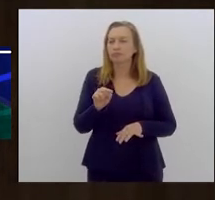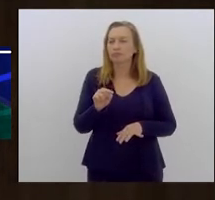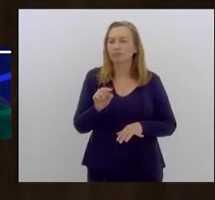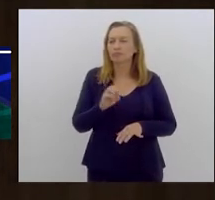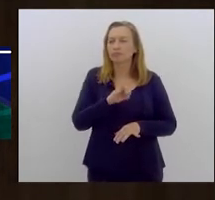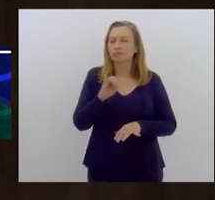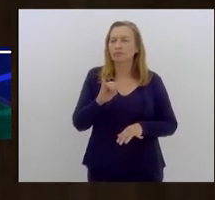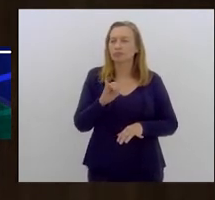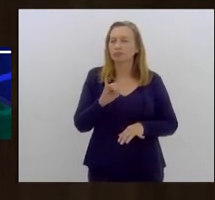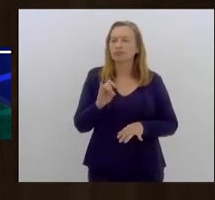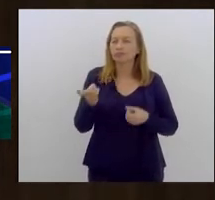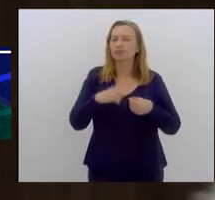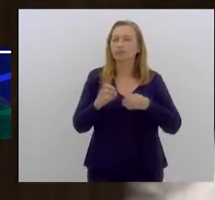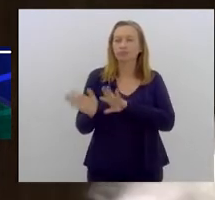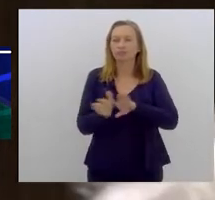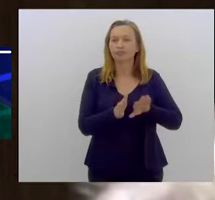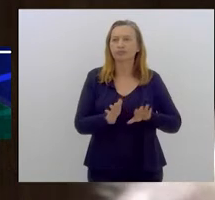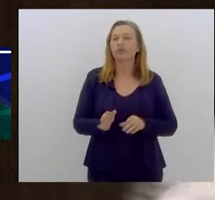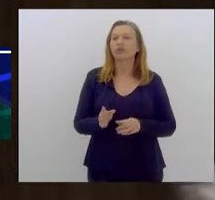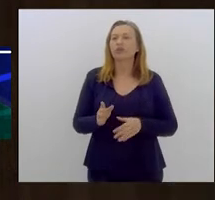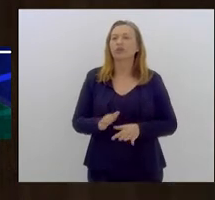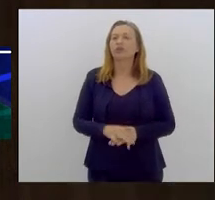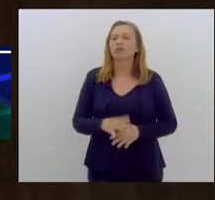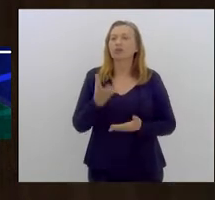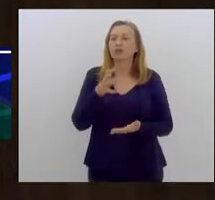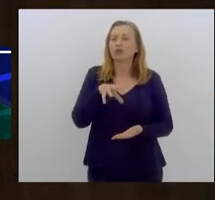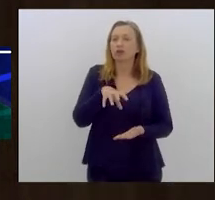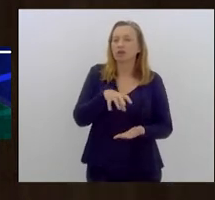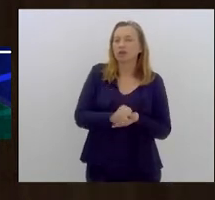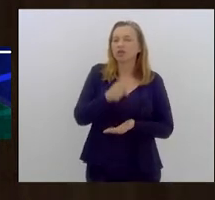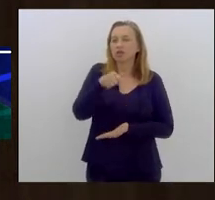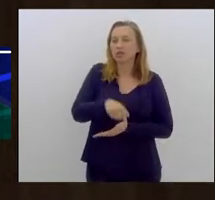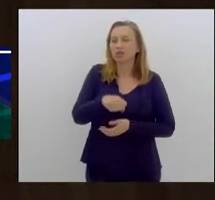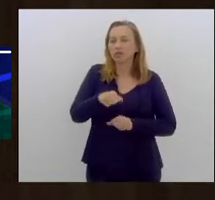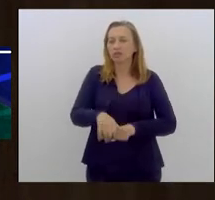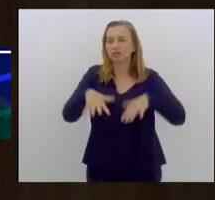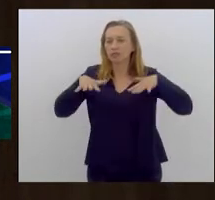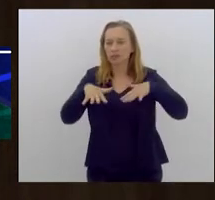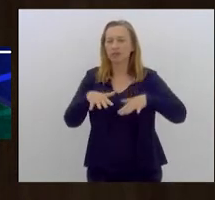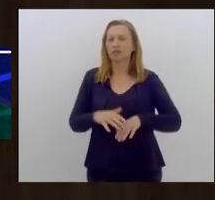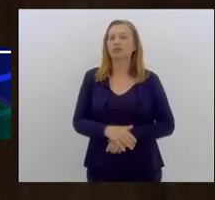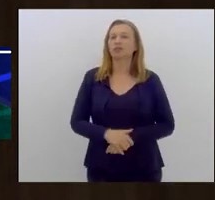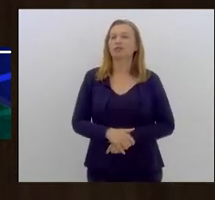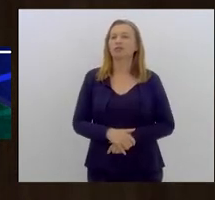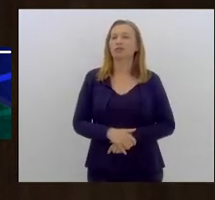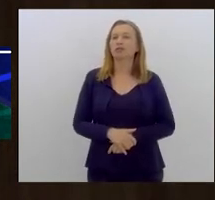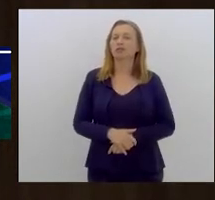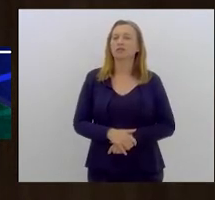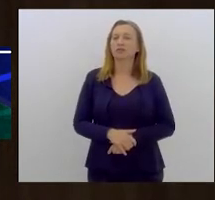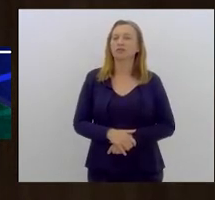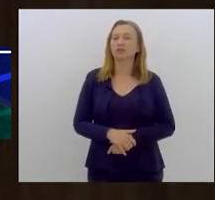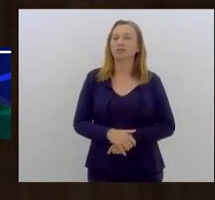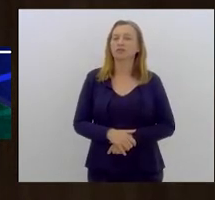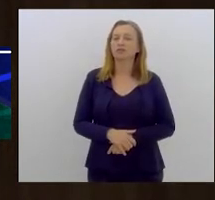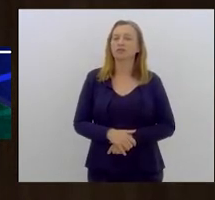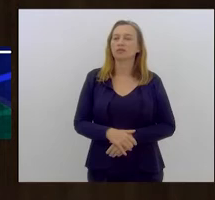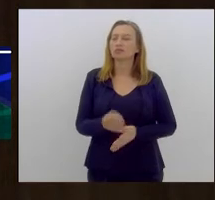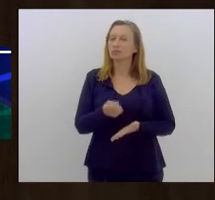Alô, acho que voltou. Para fazer um registro aqui em plenário, eu tinha feito por